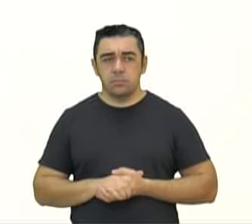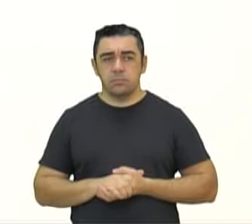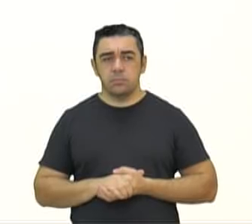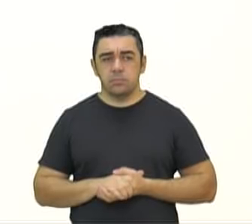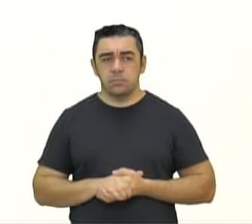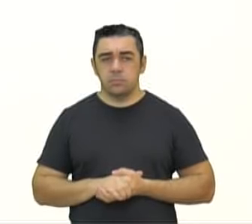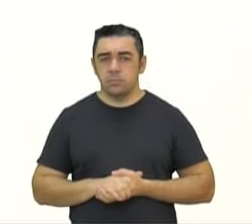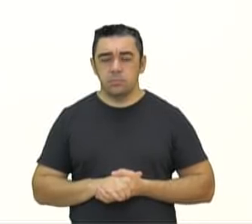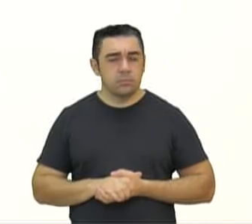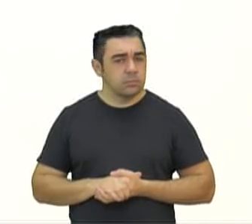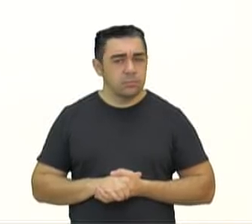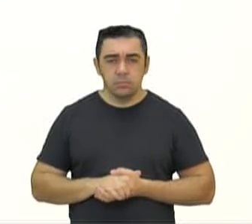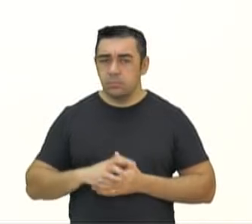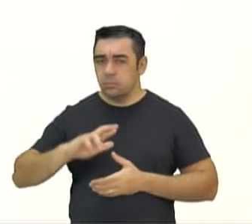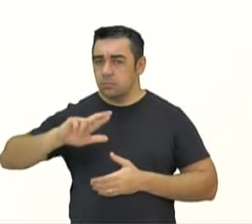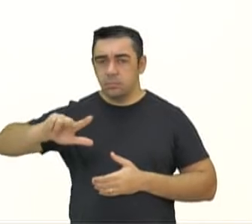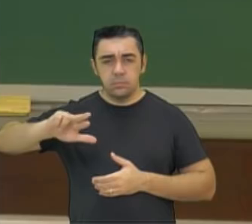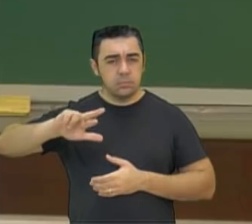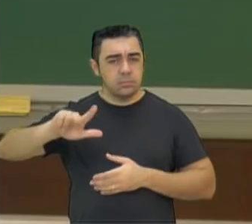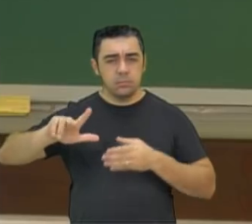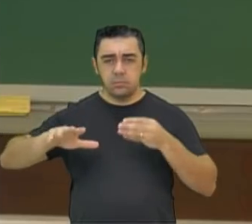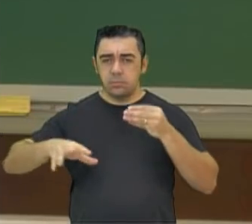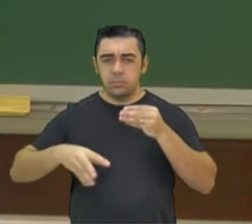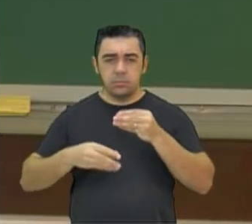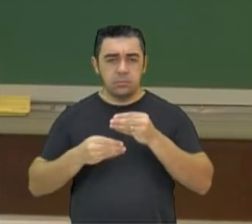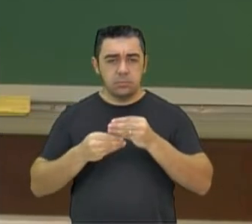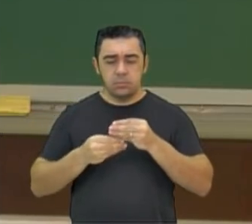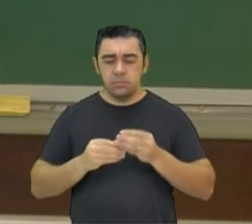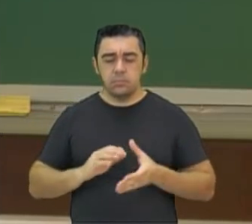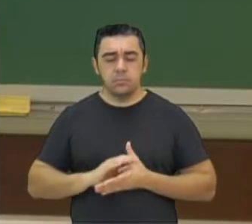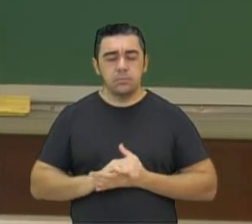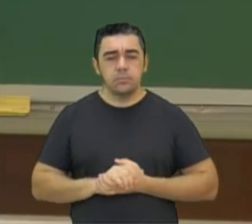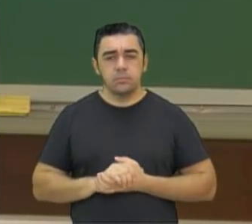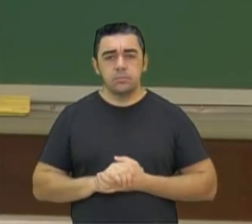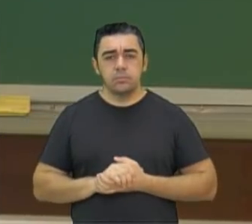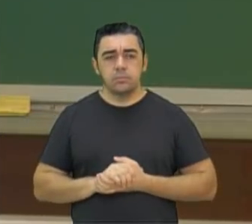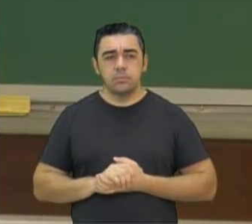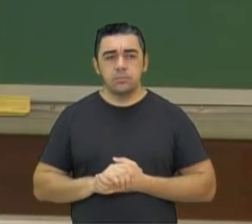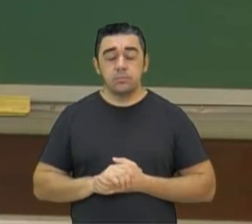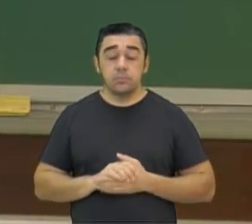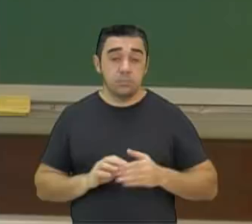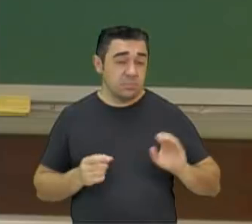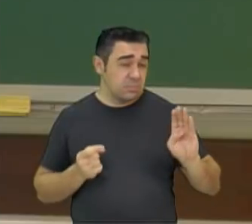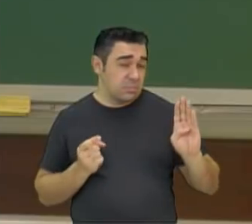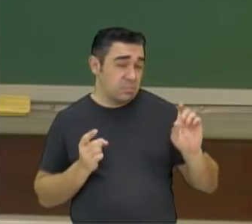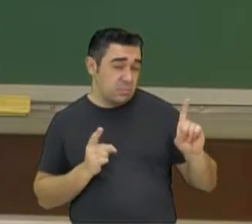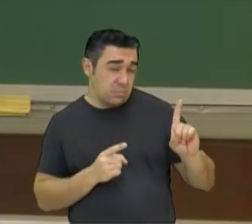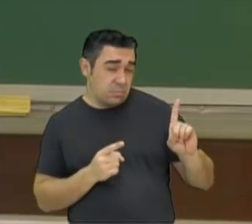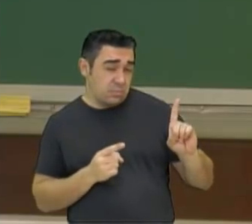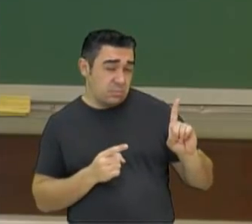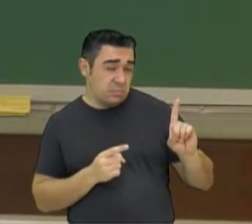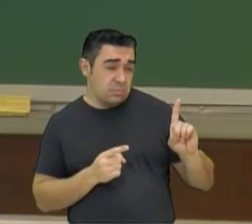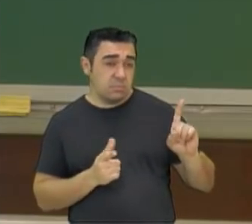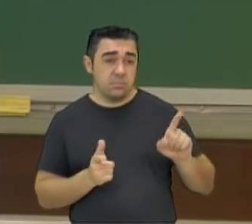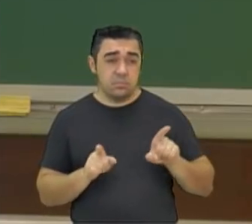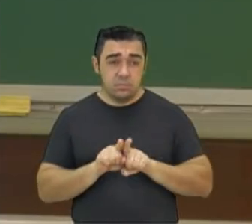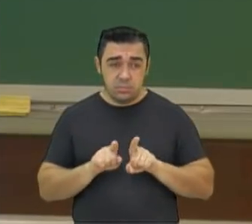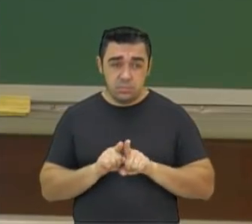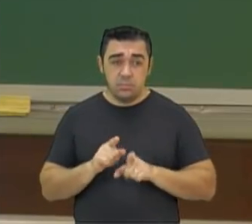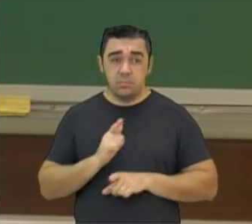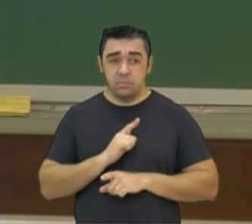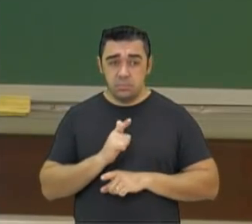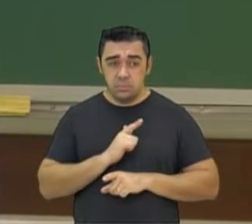né? Então, quer dizer que eles não são binômios complementares. Mas e aqui? Temos também um